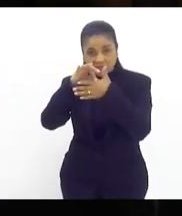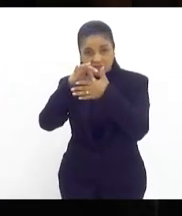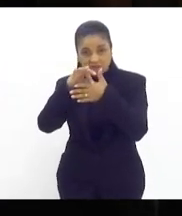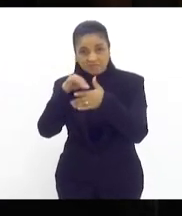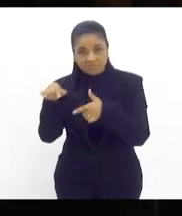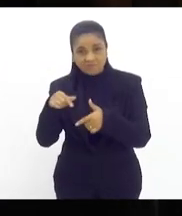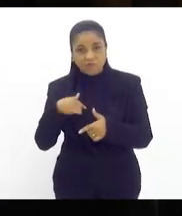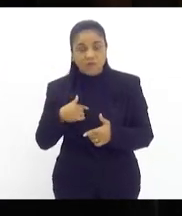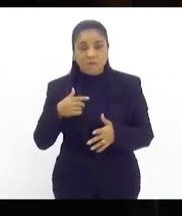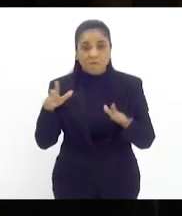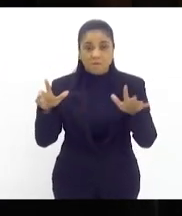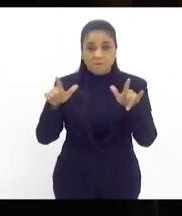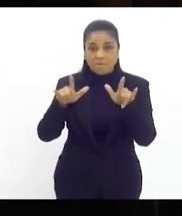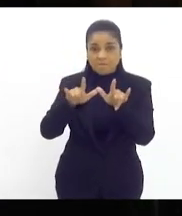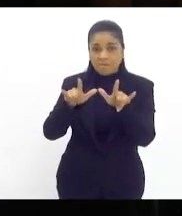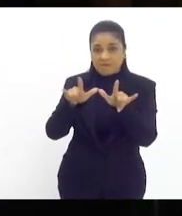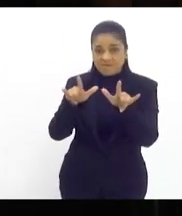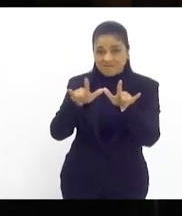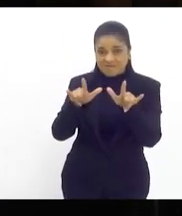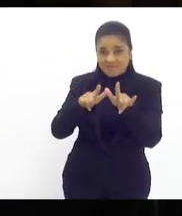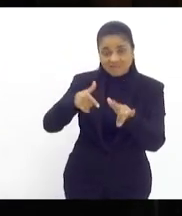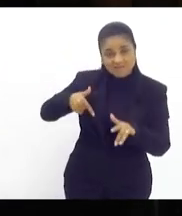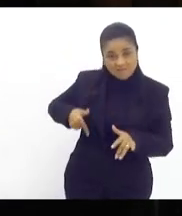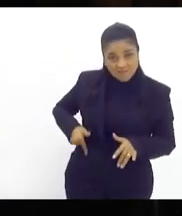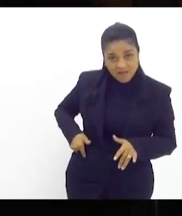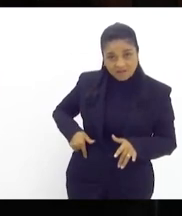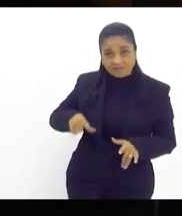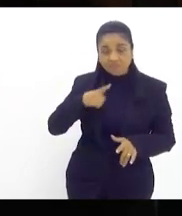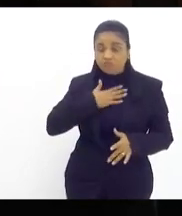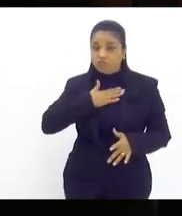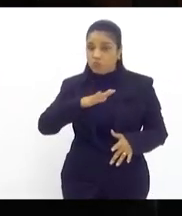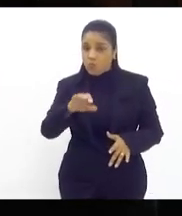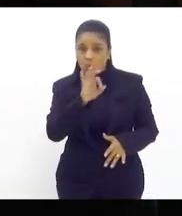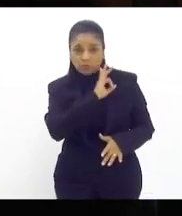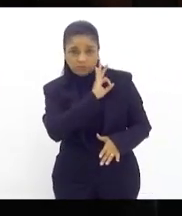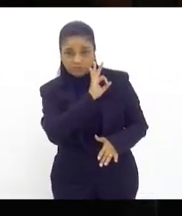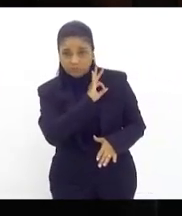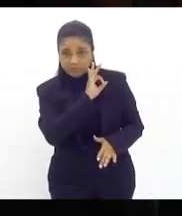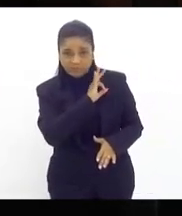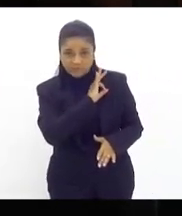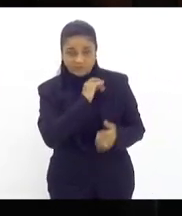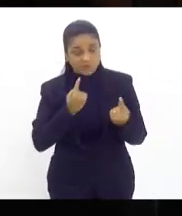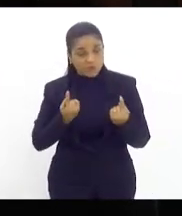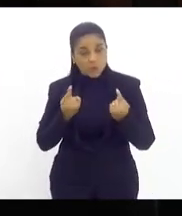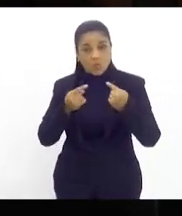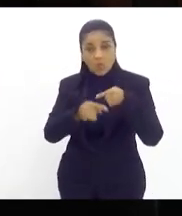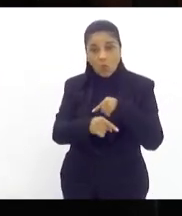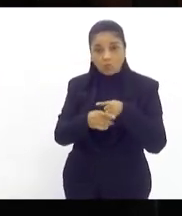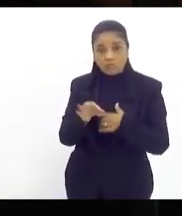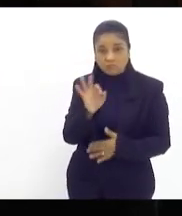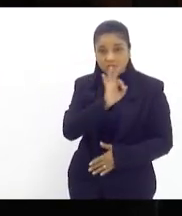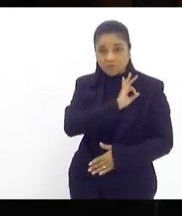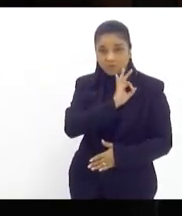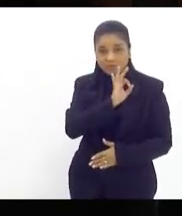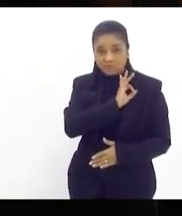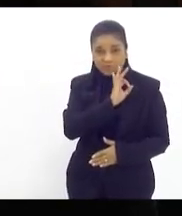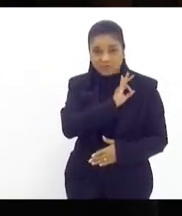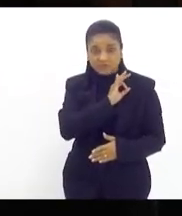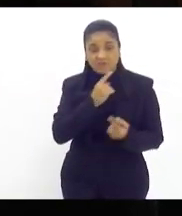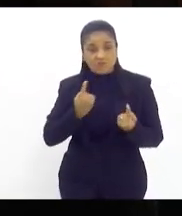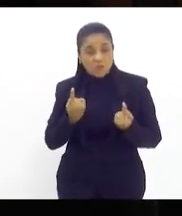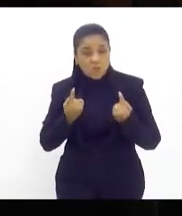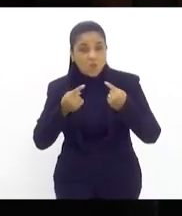aqueles que tem ojeriz a polícia aqueles que são contra a polícia são contra o